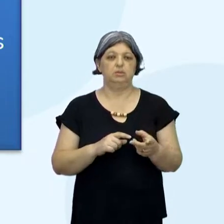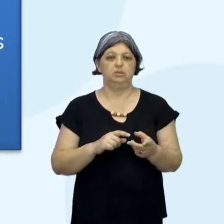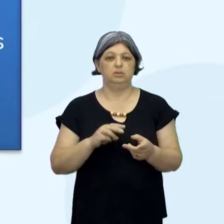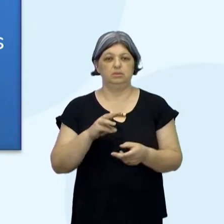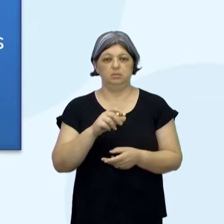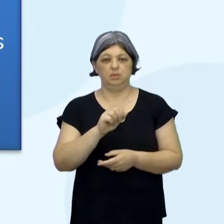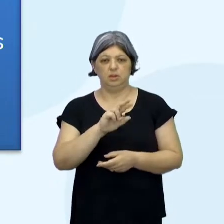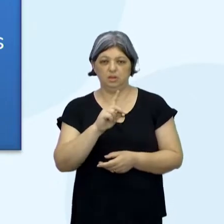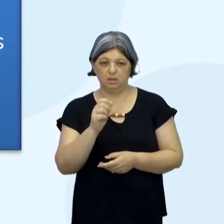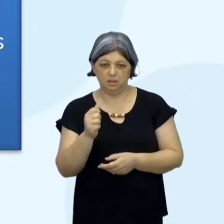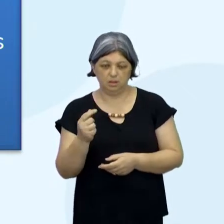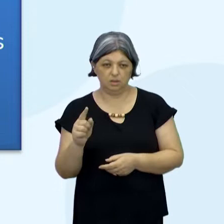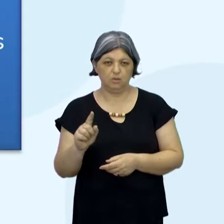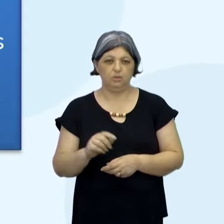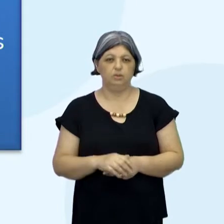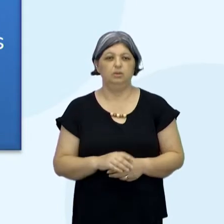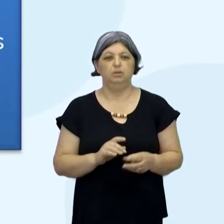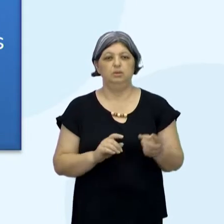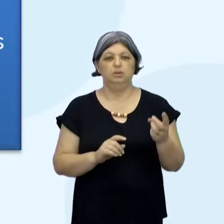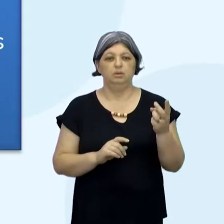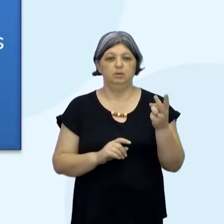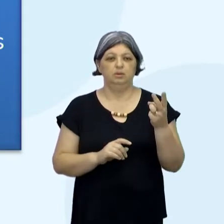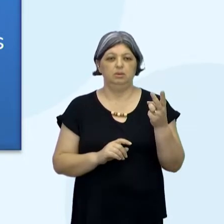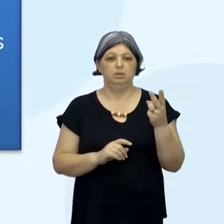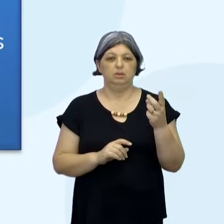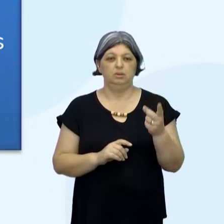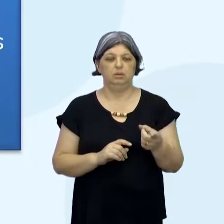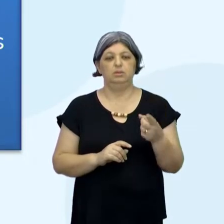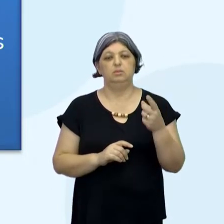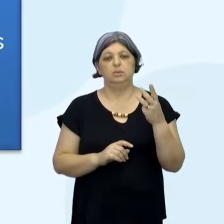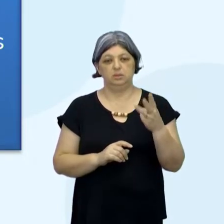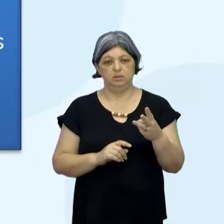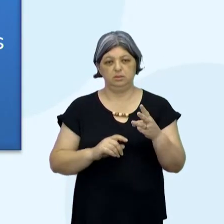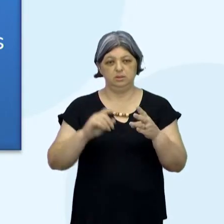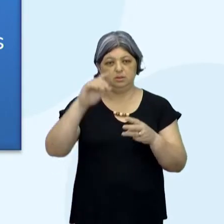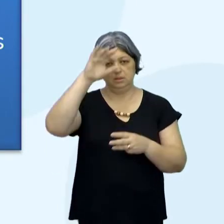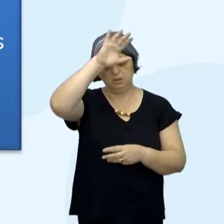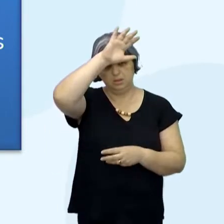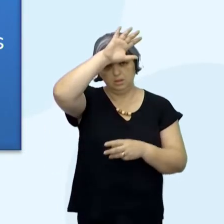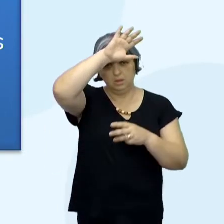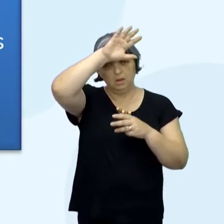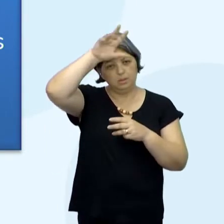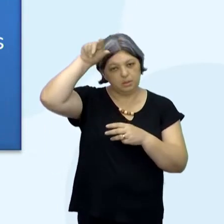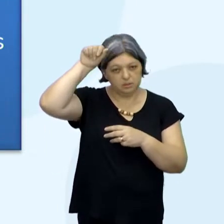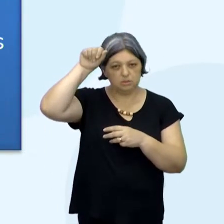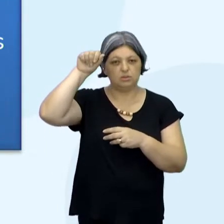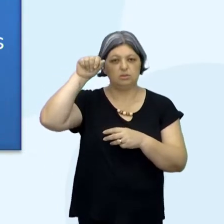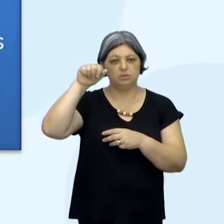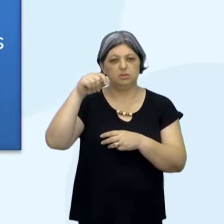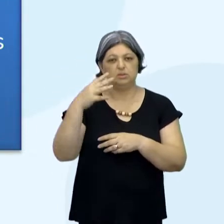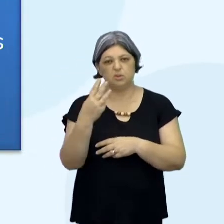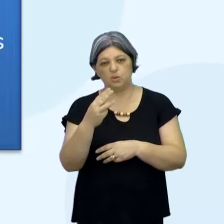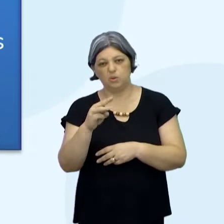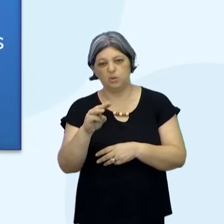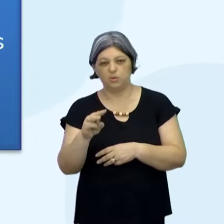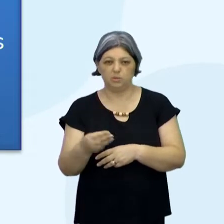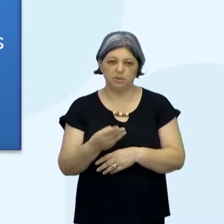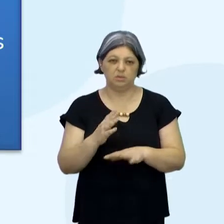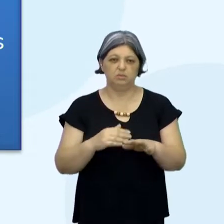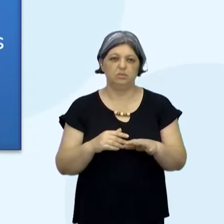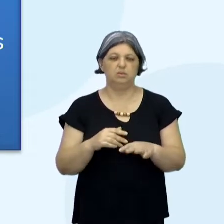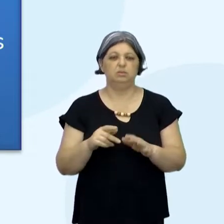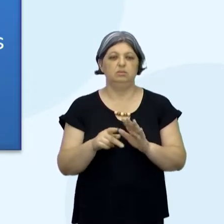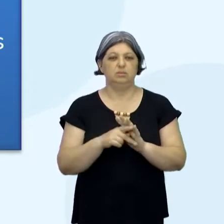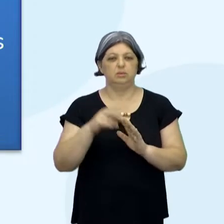milhões. Aí vai para o 13º colocado, que é Amazonas, que já está na casa de 4 milhões e pouco. Espírito Santo